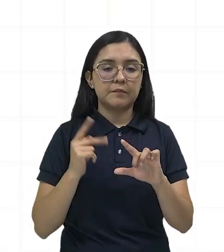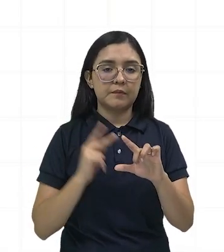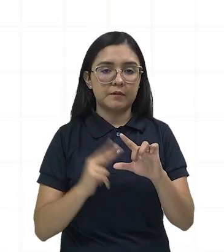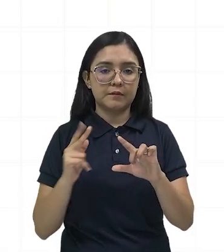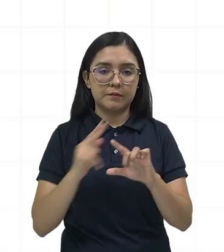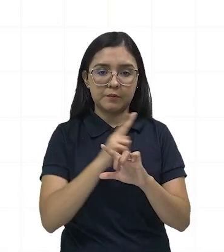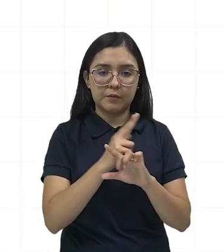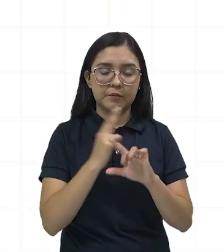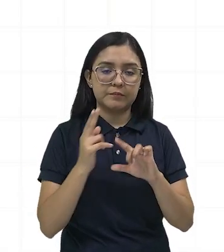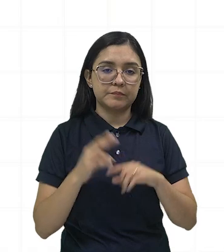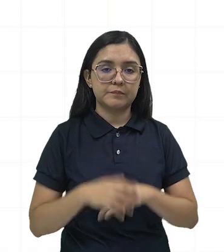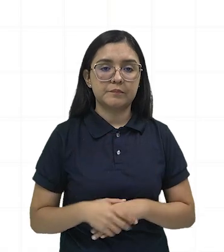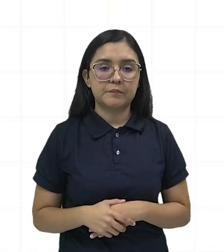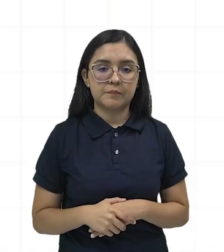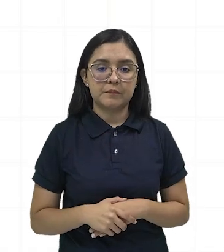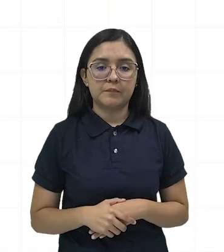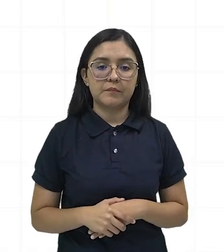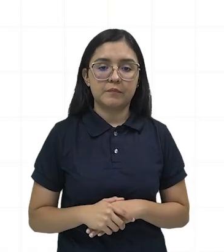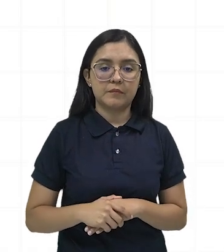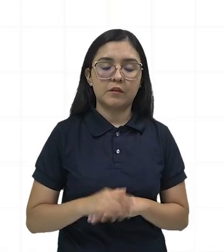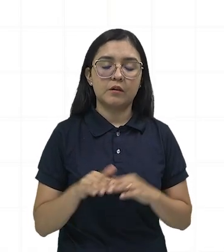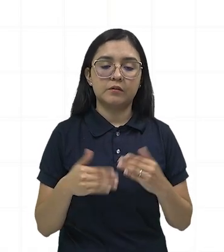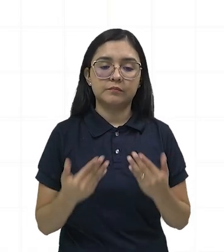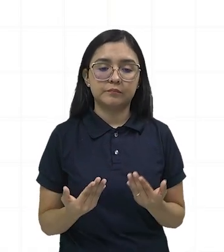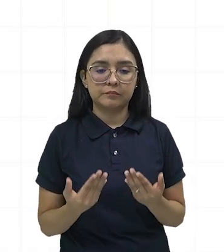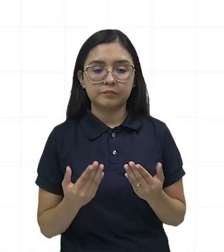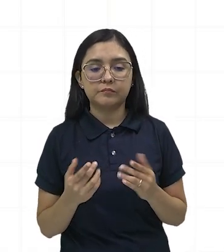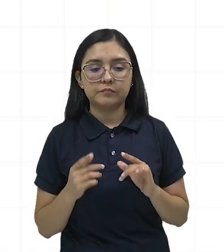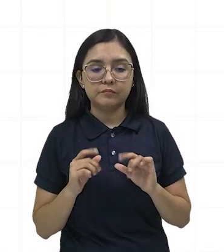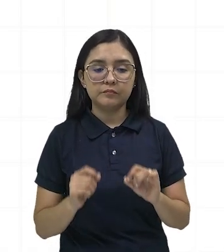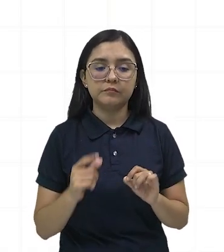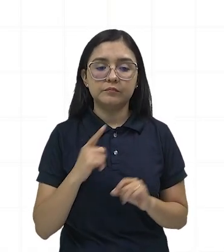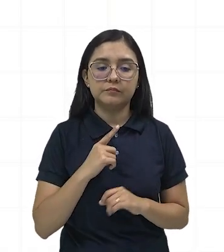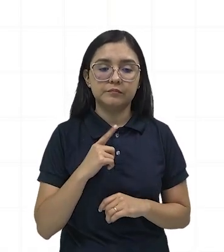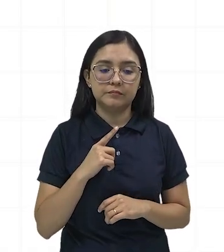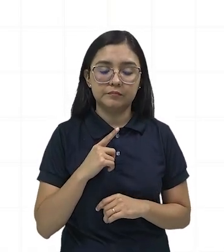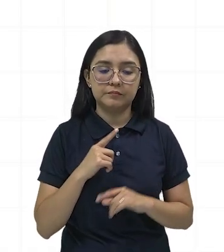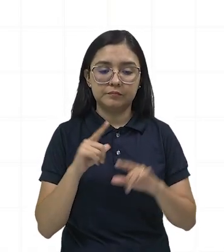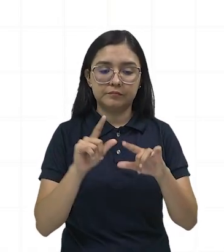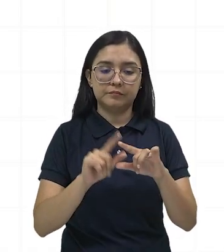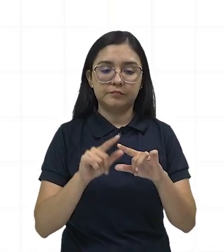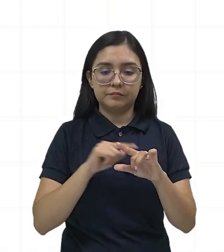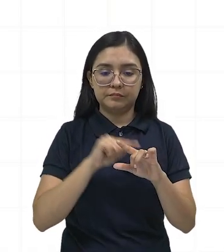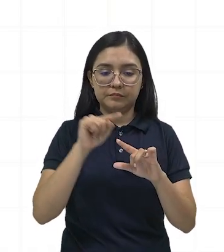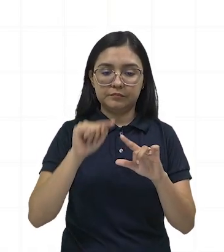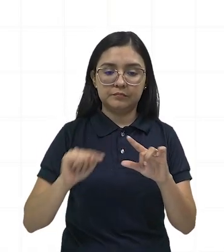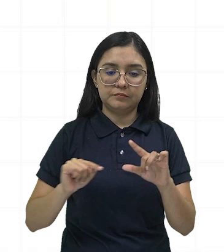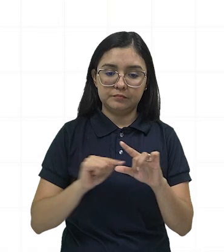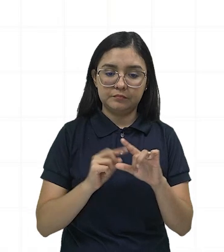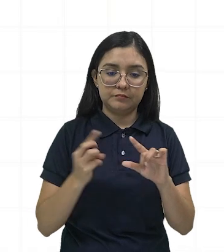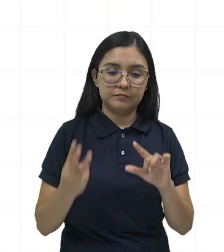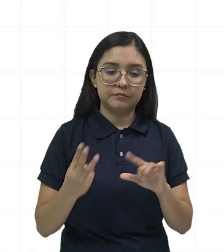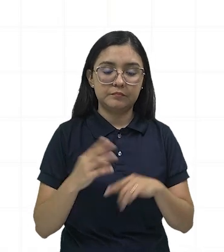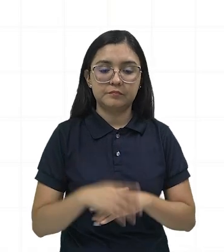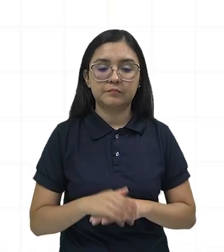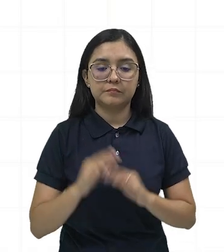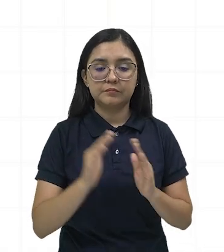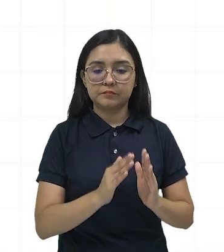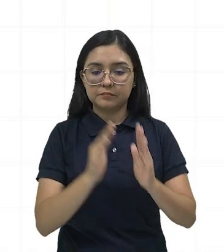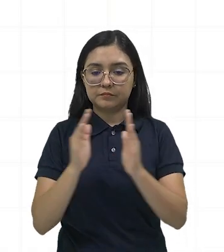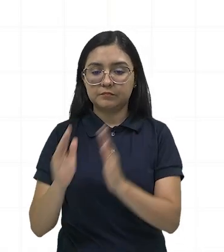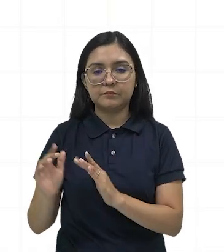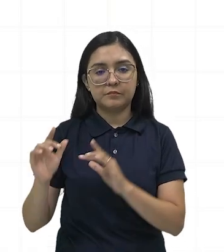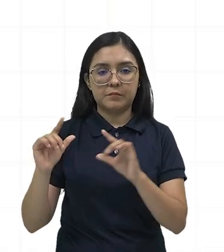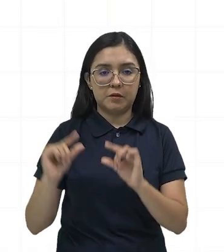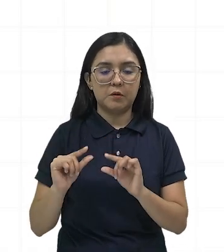lados possuem 8 centímetros. Né? No caso de um triângulo, temos 3 lados. E acontece que esse triângulo